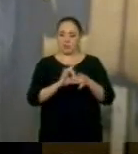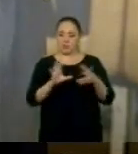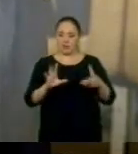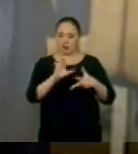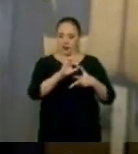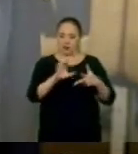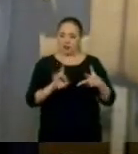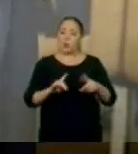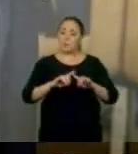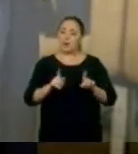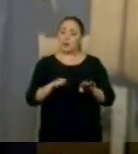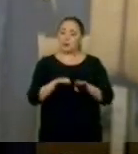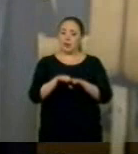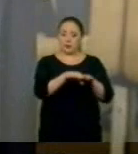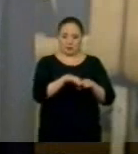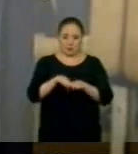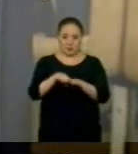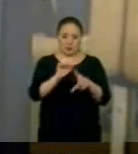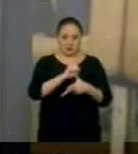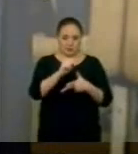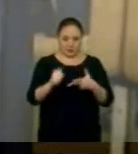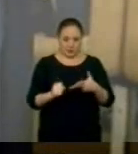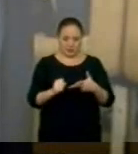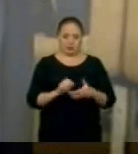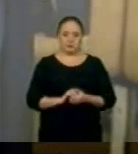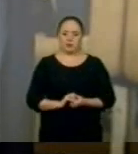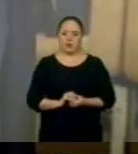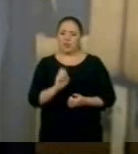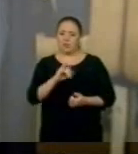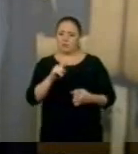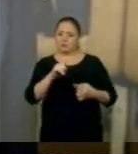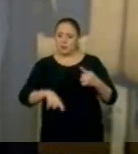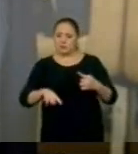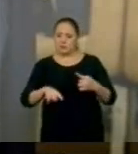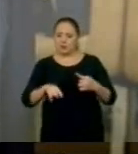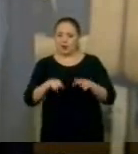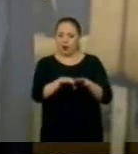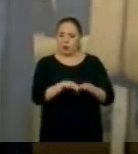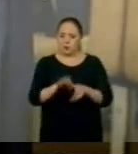poderes. Quando se quebra essa harmonia,